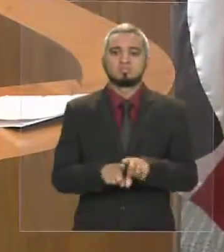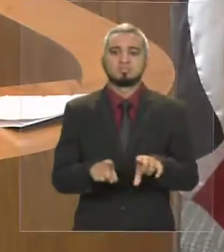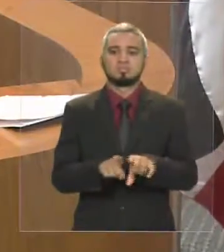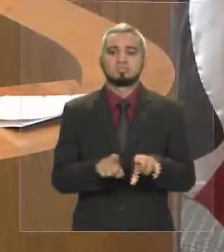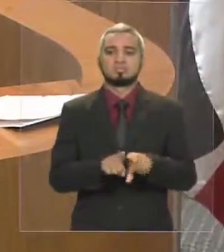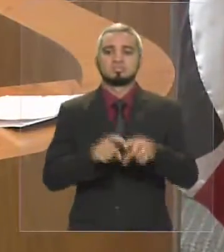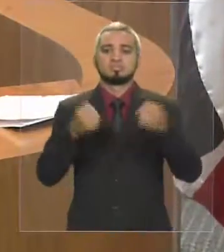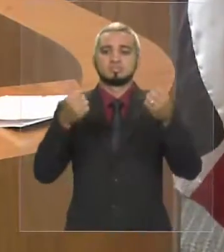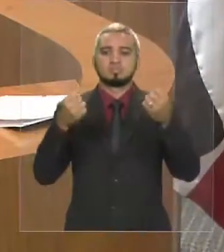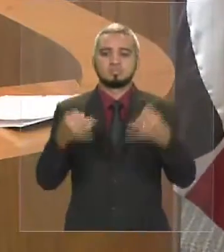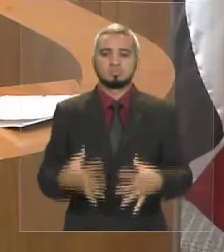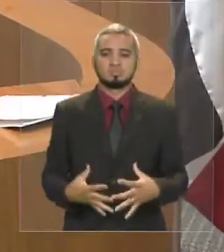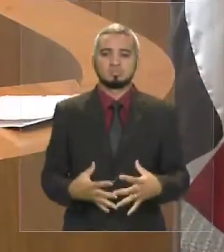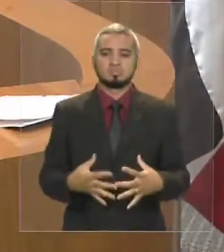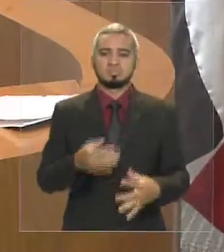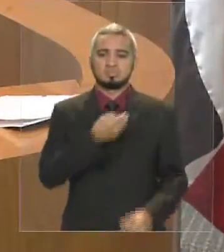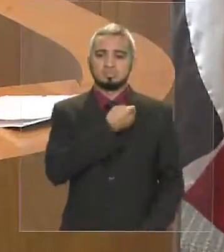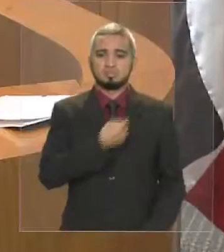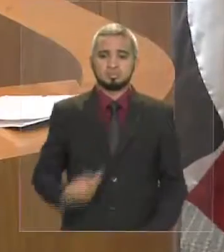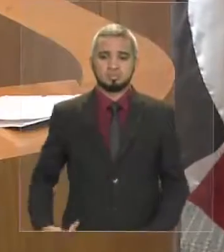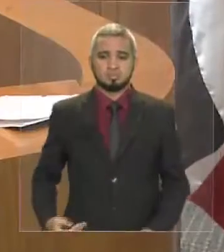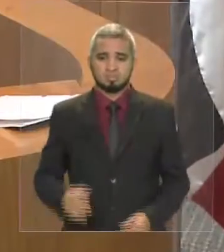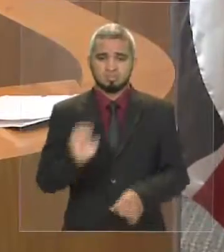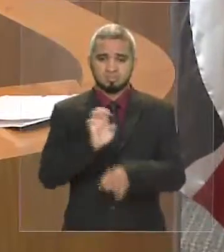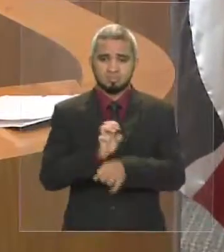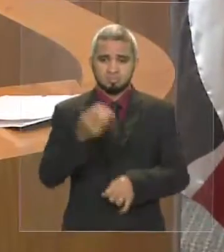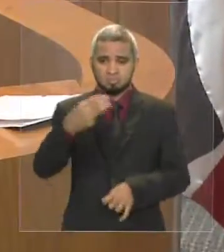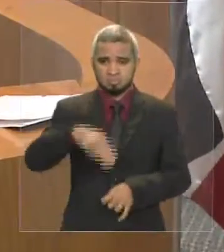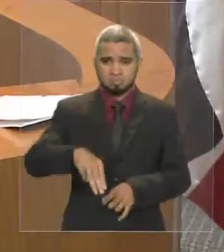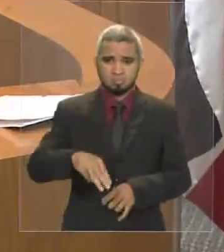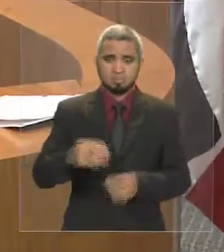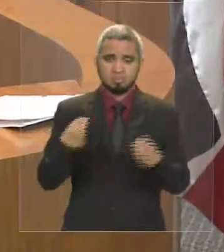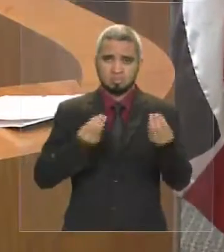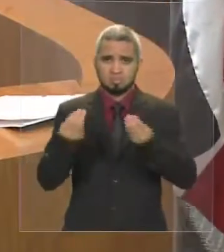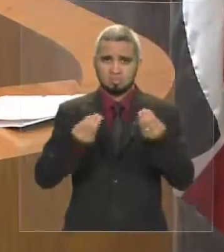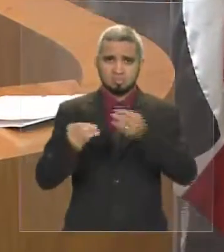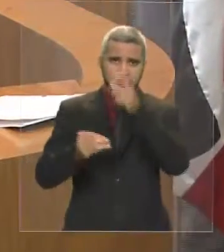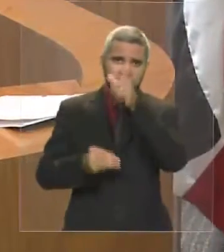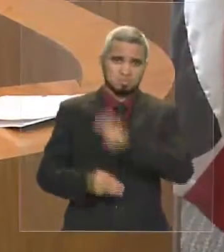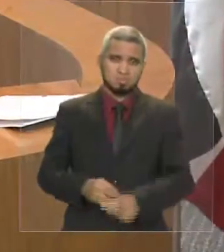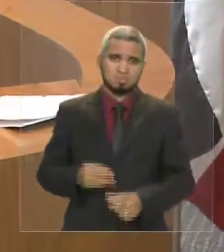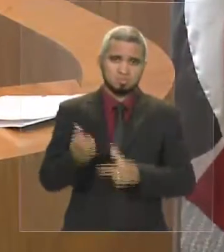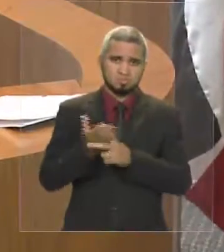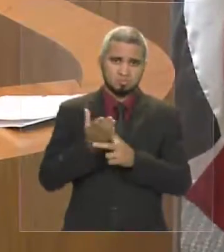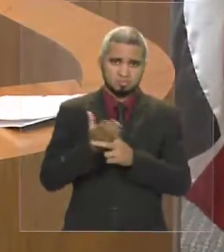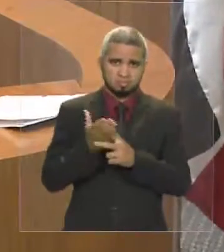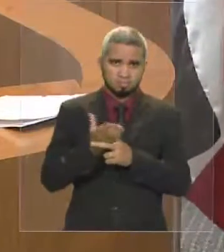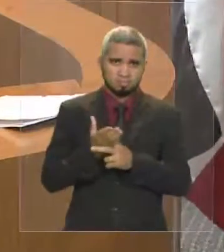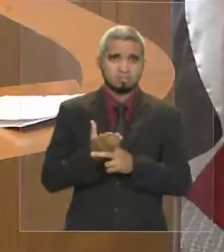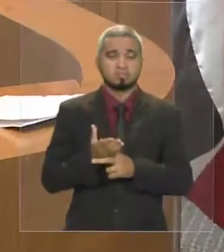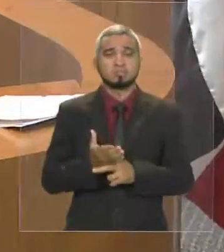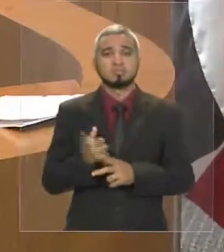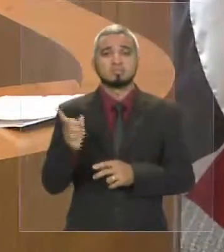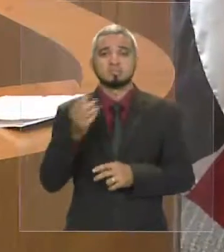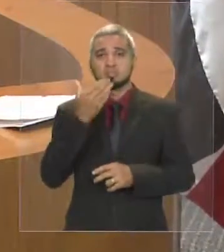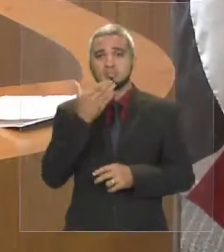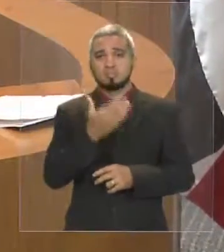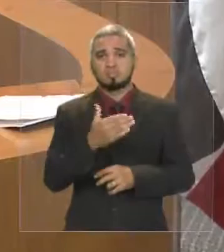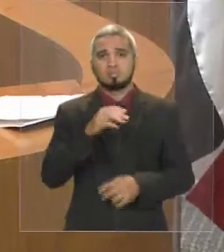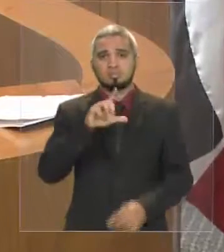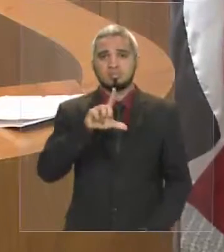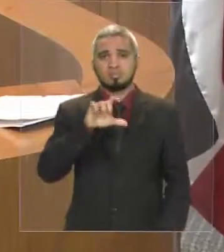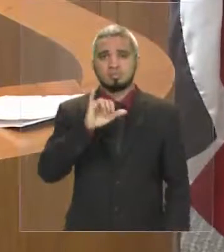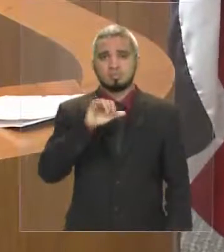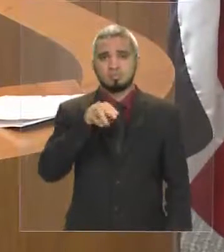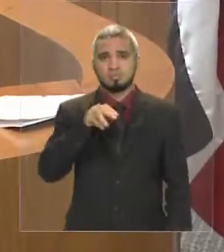Estado. Na ação que ele ingressou no Supremo Tribunal Federal, deputado Max Barros, ele pede para que seja concedida uma liminar